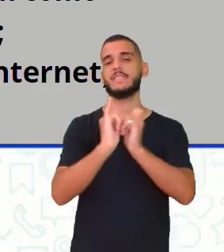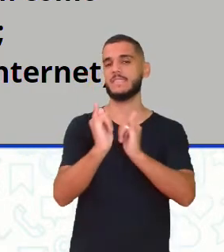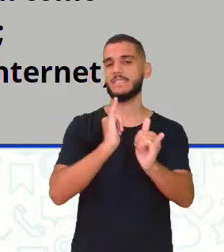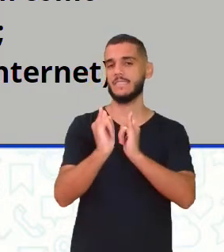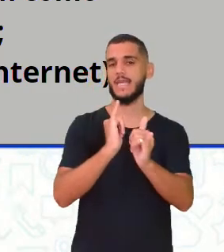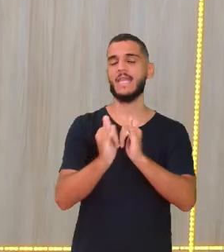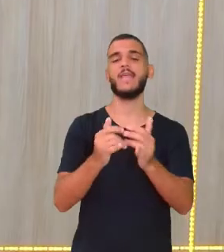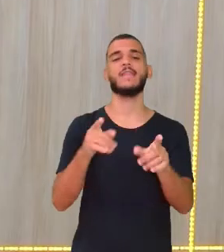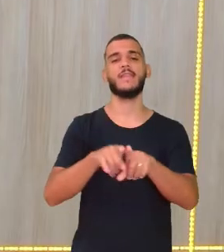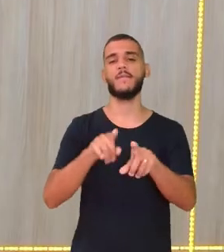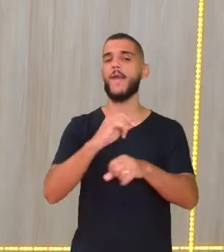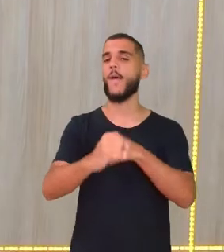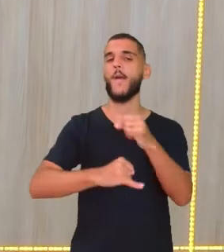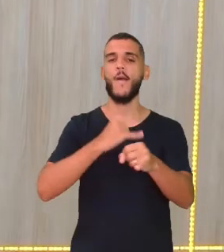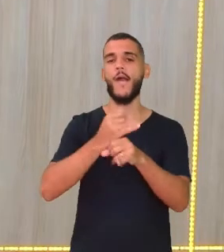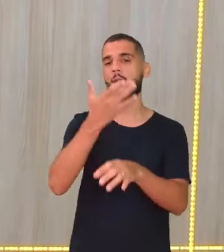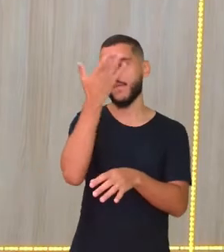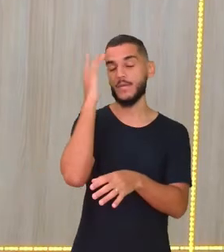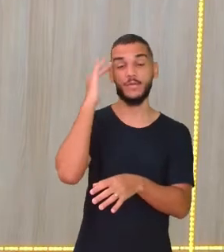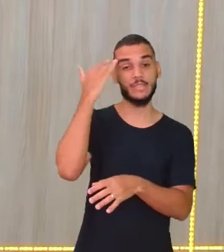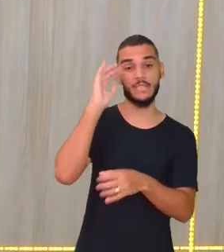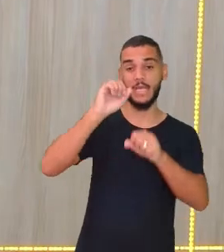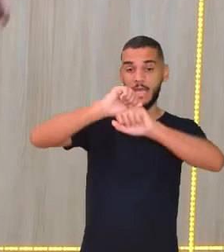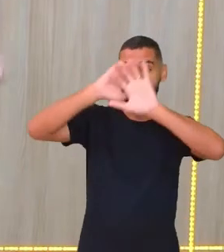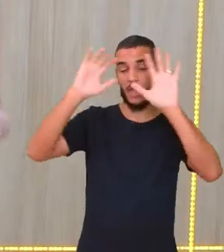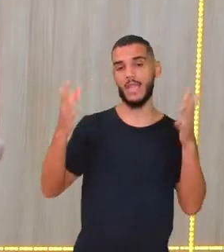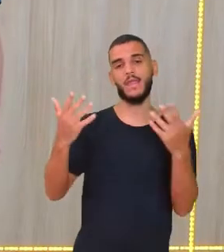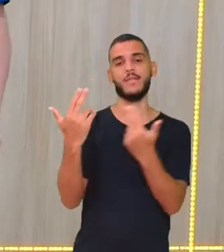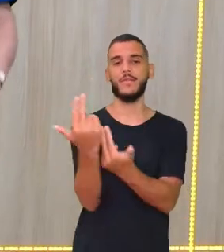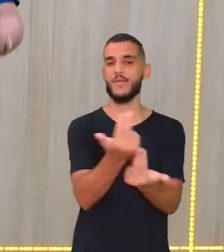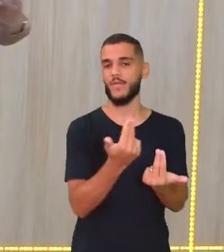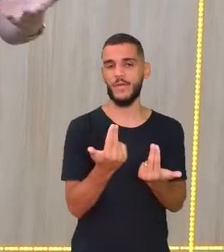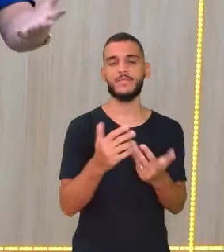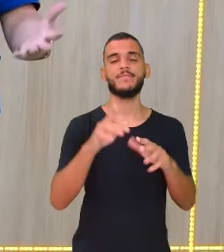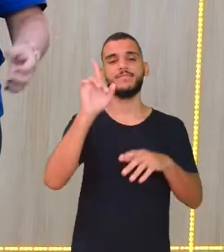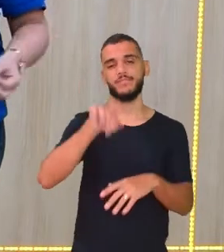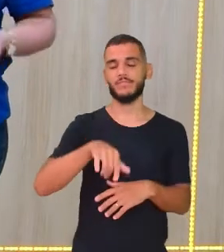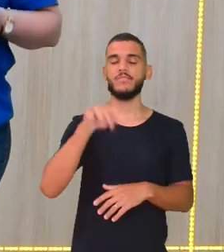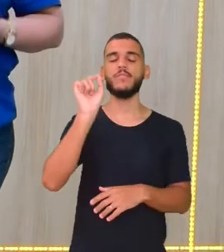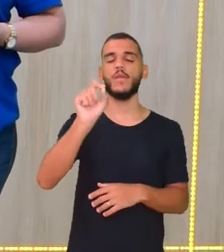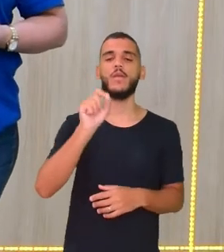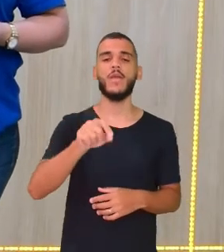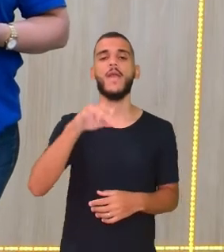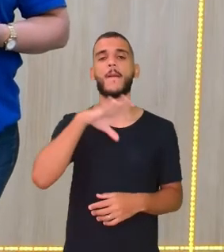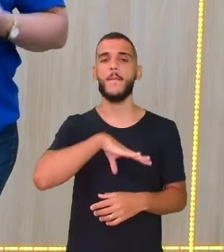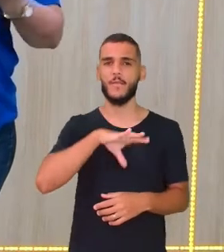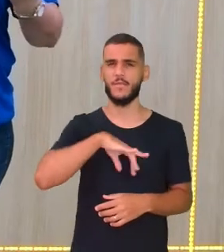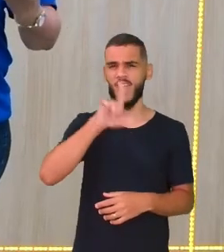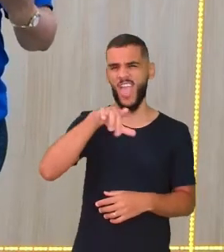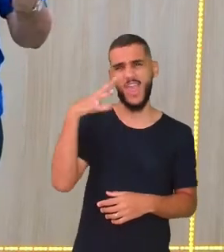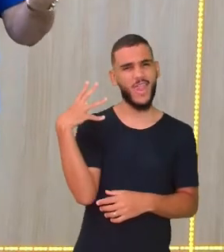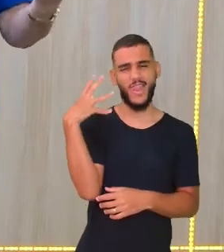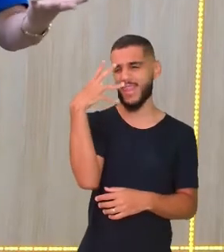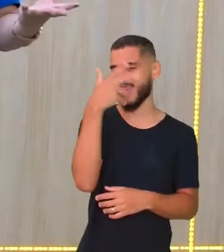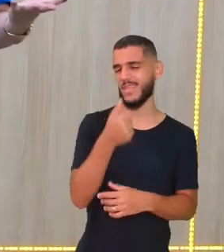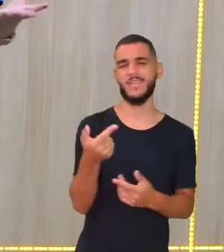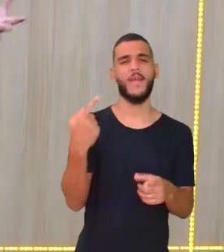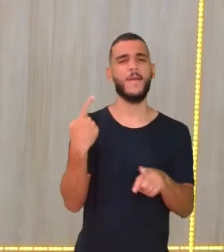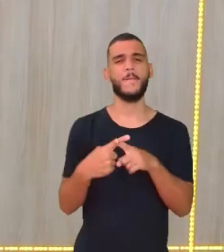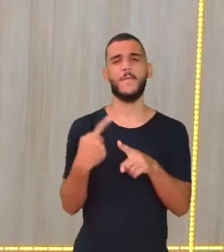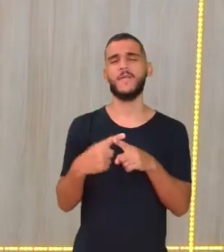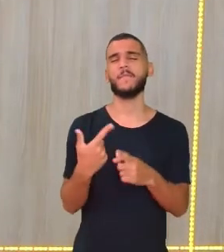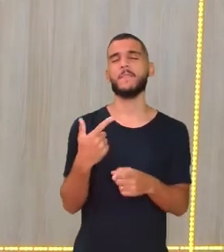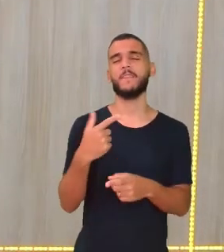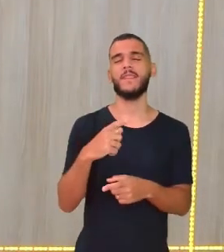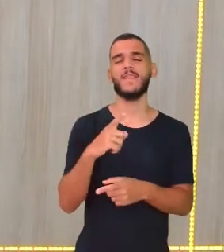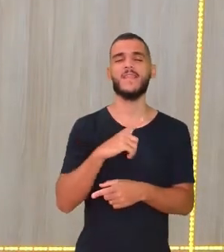outro entende também do jeito que quer, né, minha gente? Então é isso aí. Isso é a língua portuguesa. Ela não é linda? Por que ter esse medo de aprender